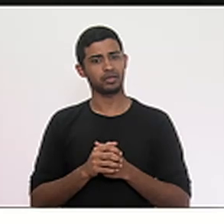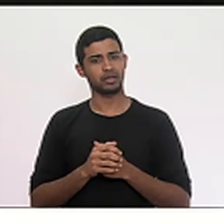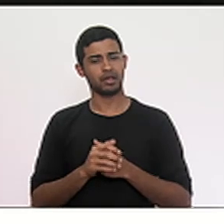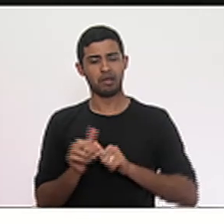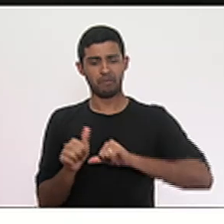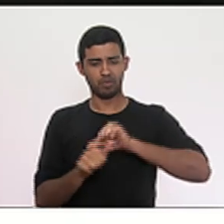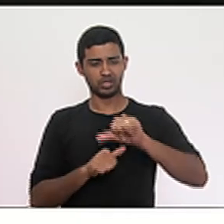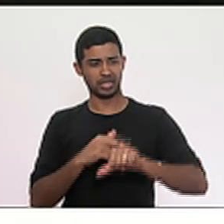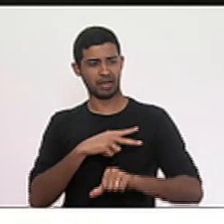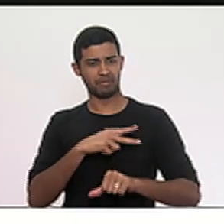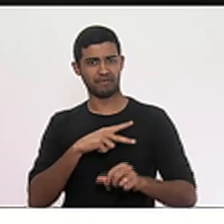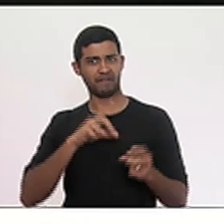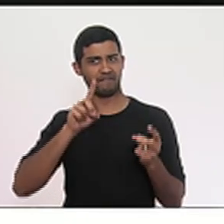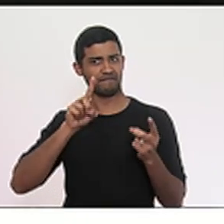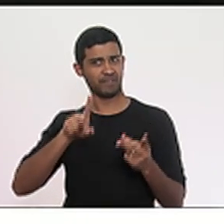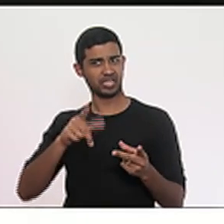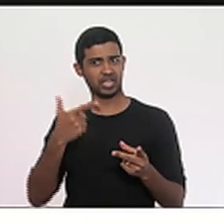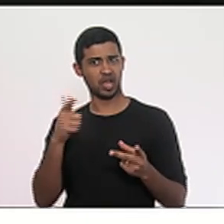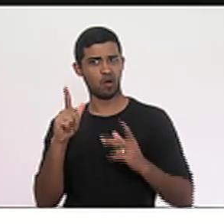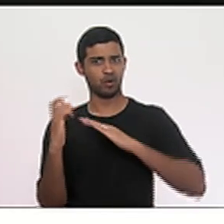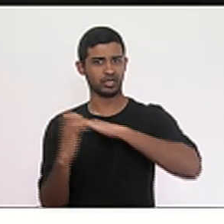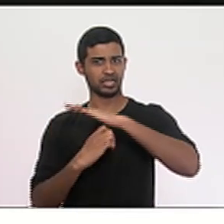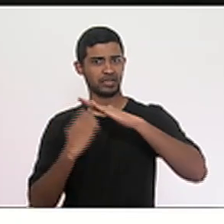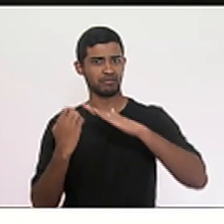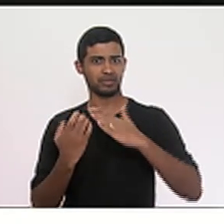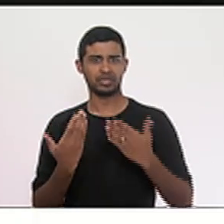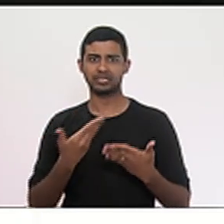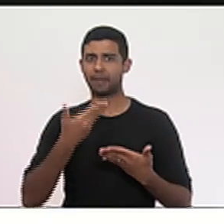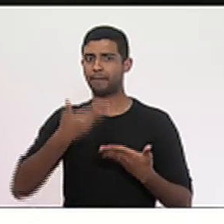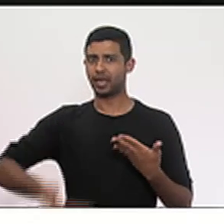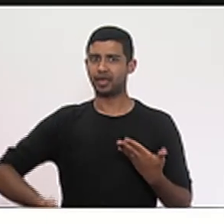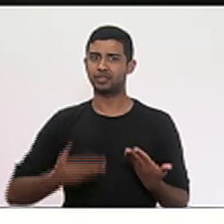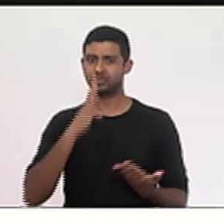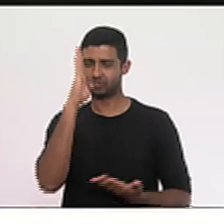para terceiros algo que é da nossa nação.